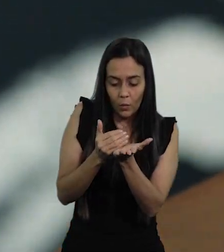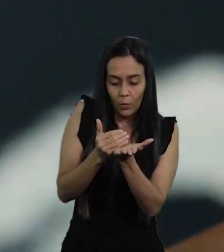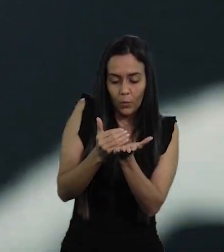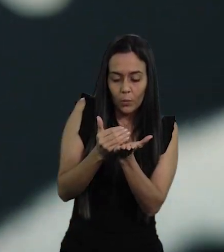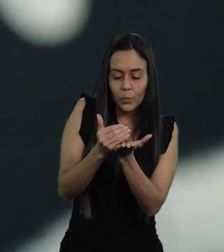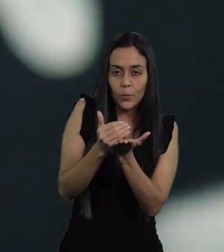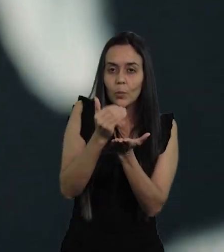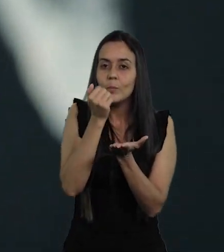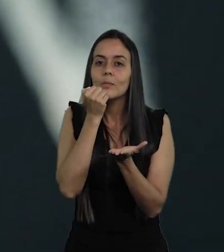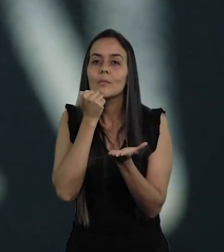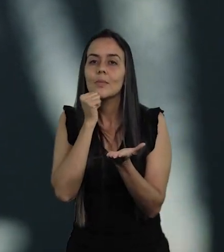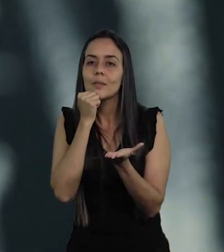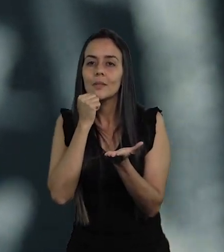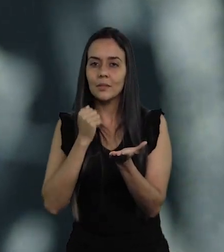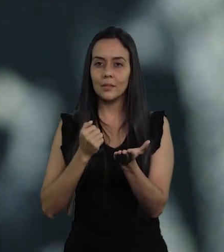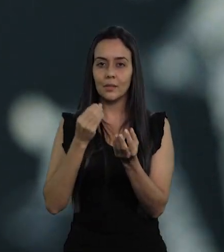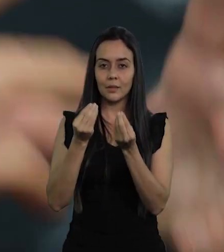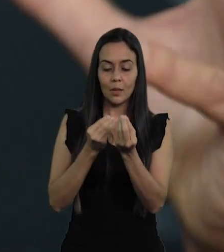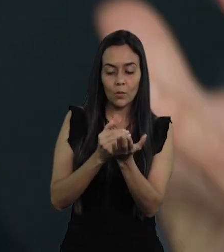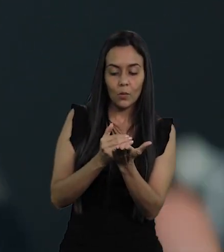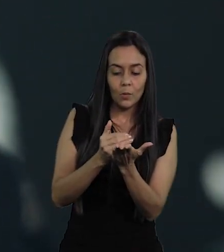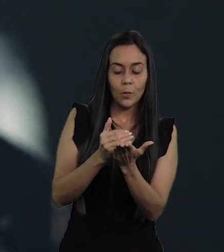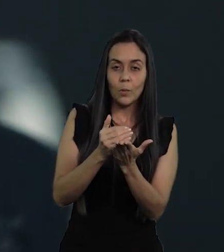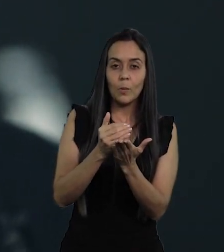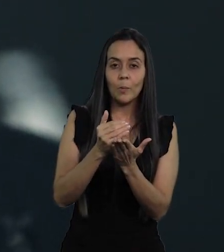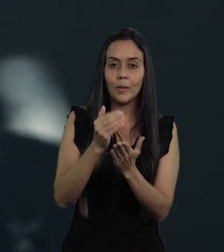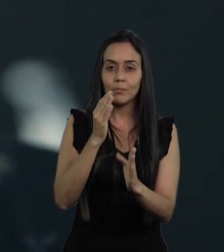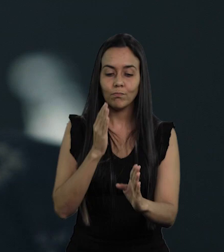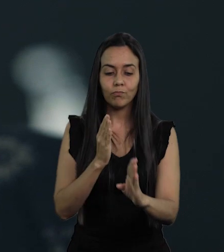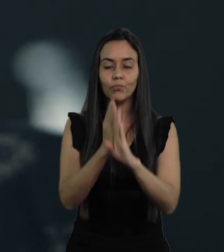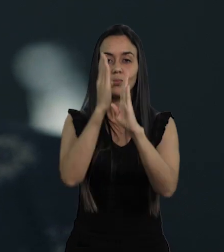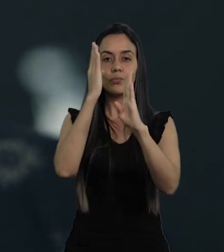para você criar, né? Então essas grandes